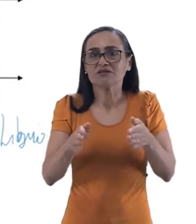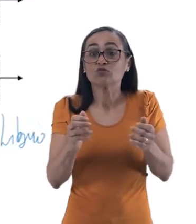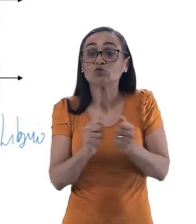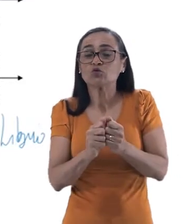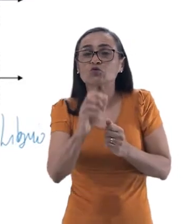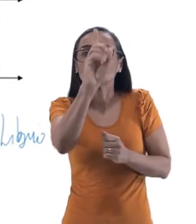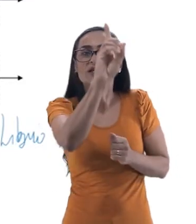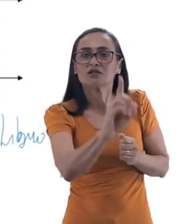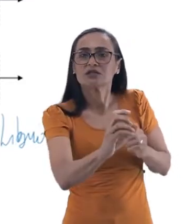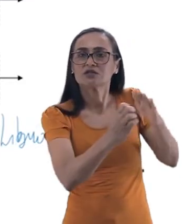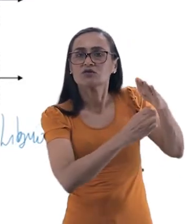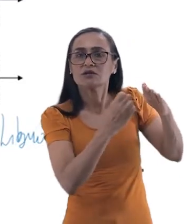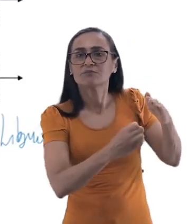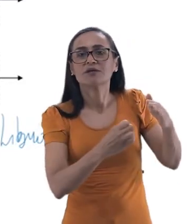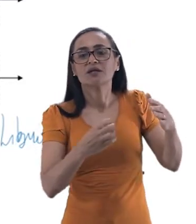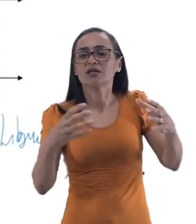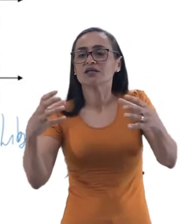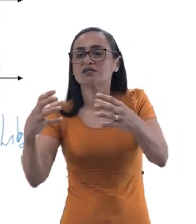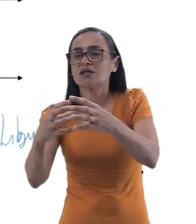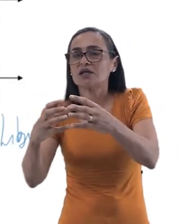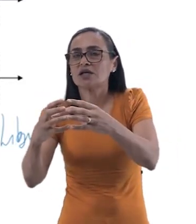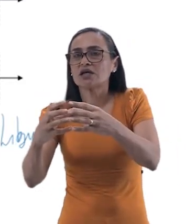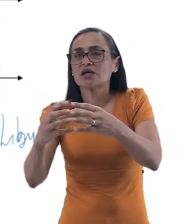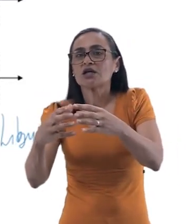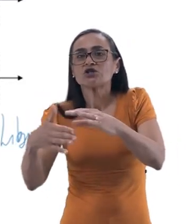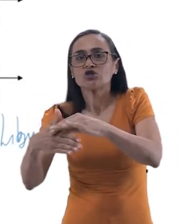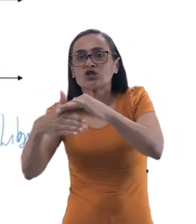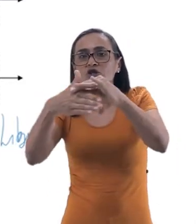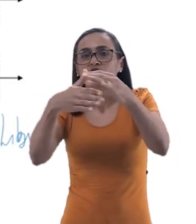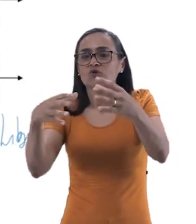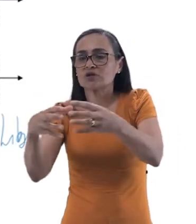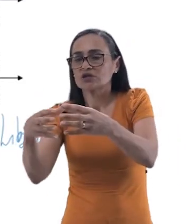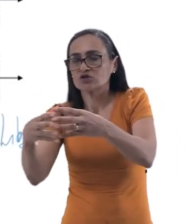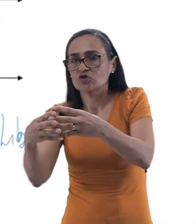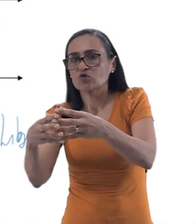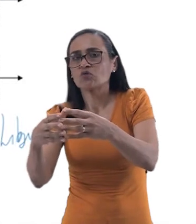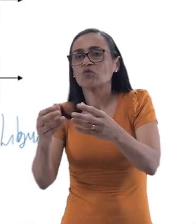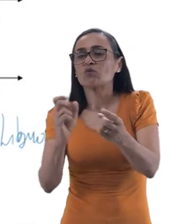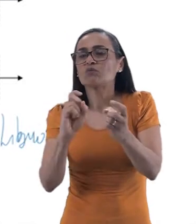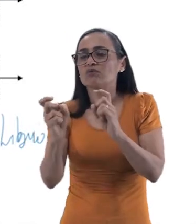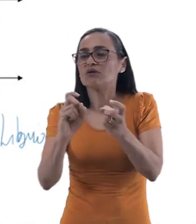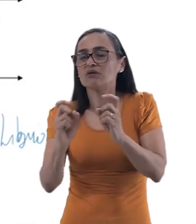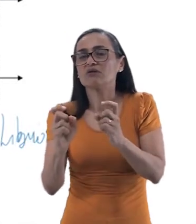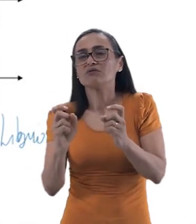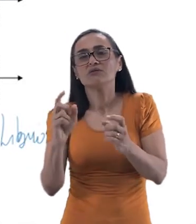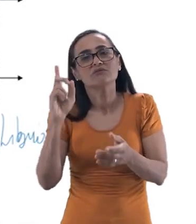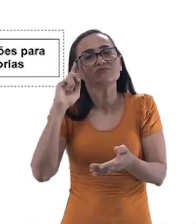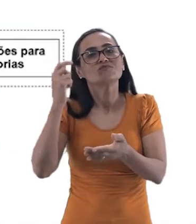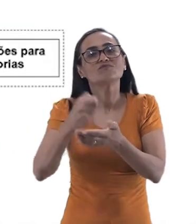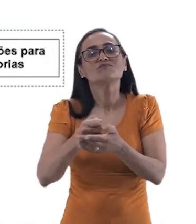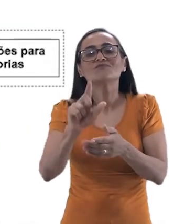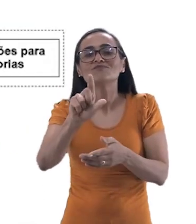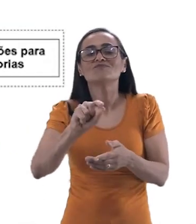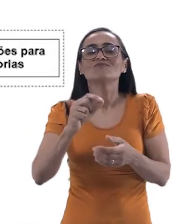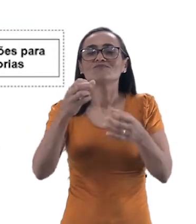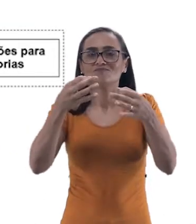fase, junto com a direção da empresa, com a alta direção da empresa, para compreender quais são as necessidades.